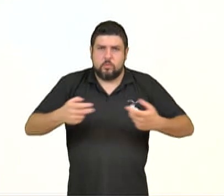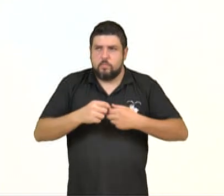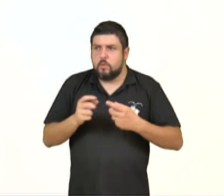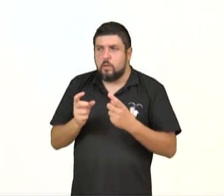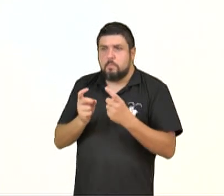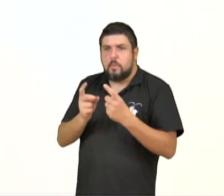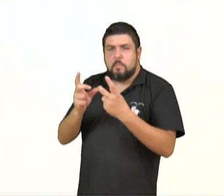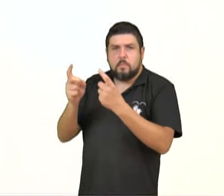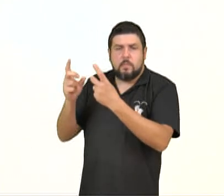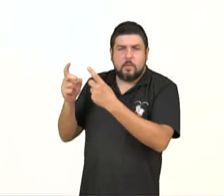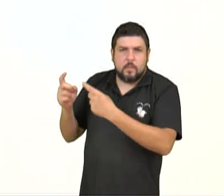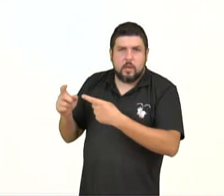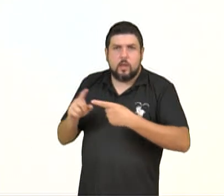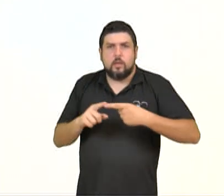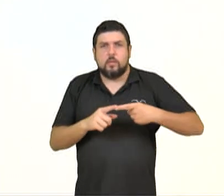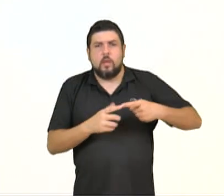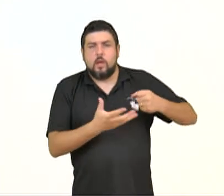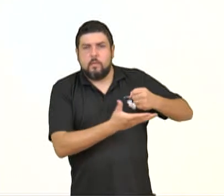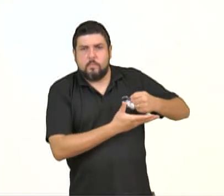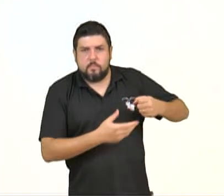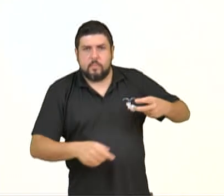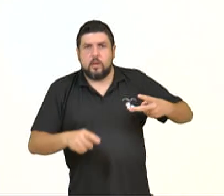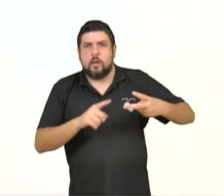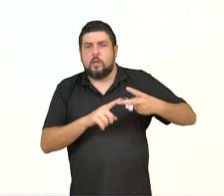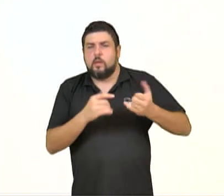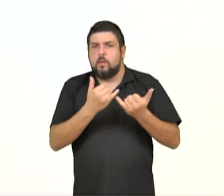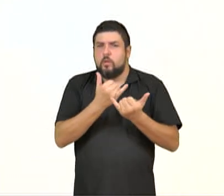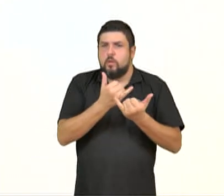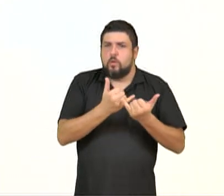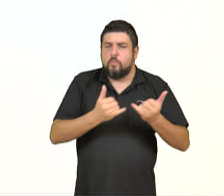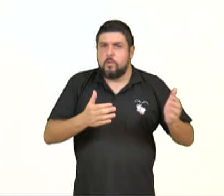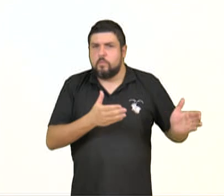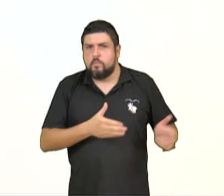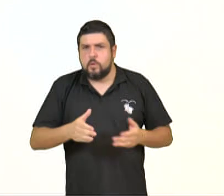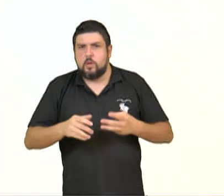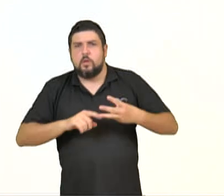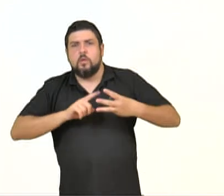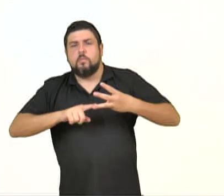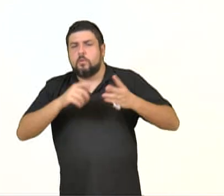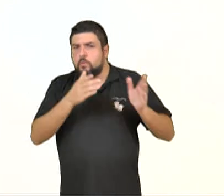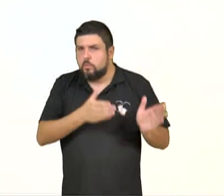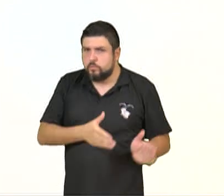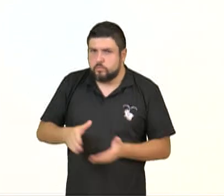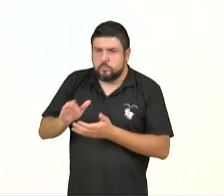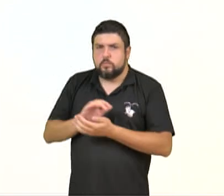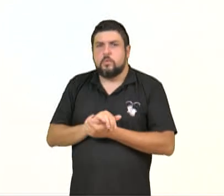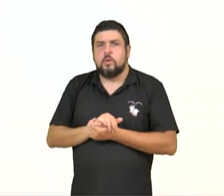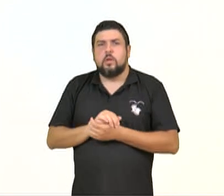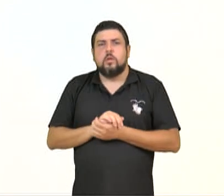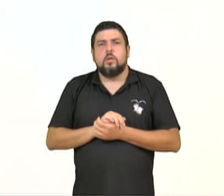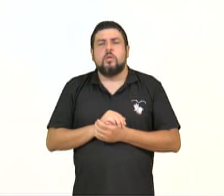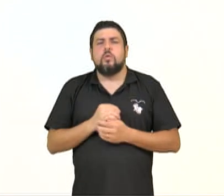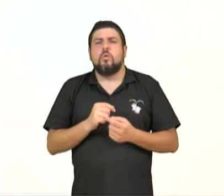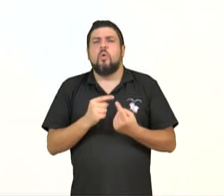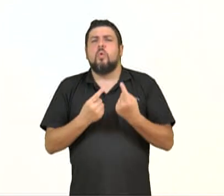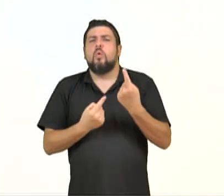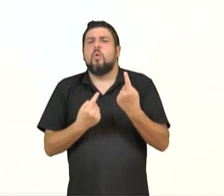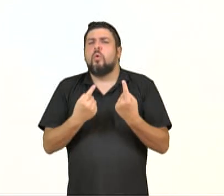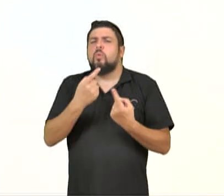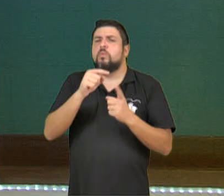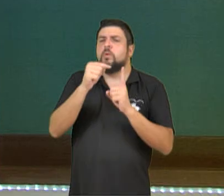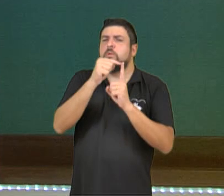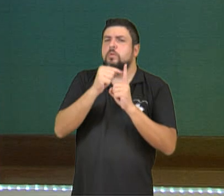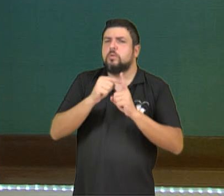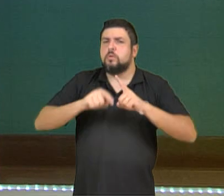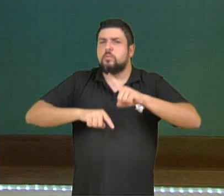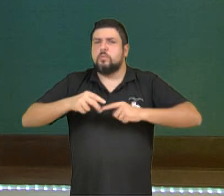3 categorias, básicos, semifaturados e manufaturados, Qual é a categoria de produtos que o Brasil mais